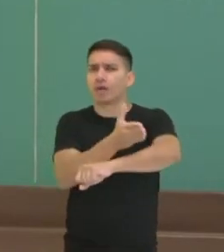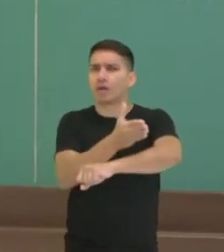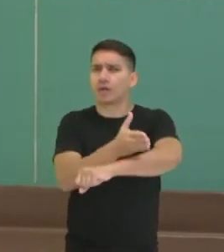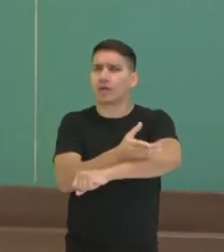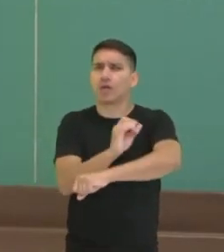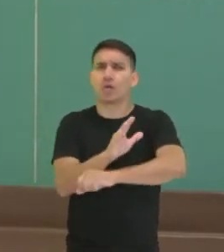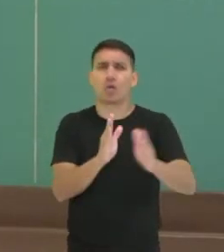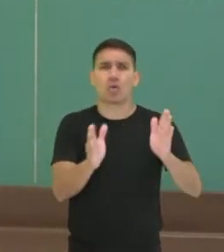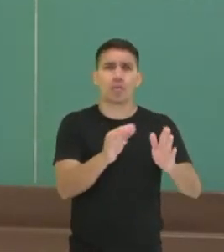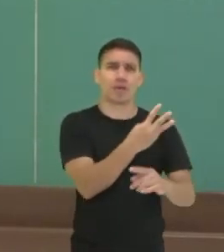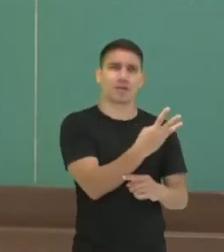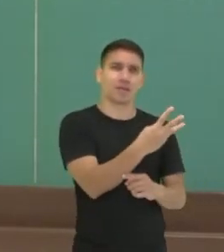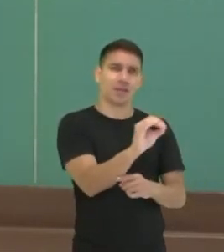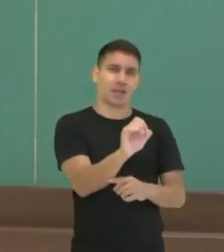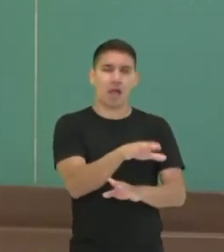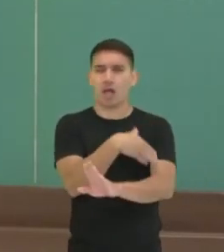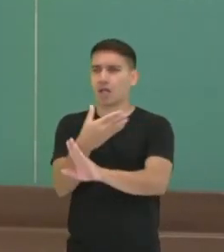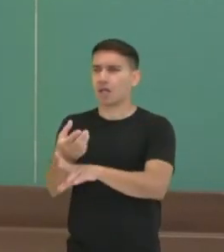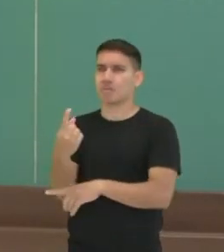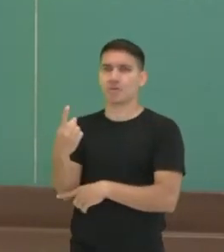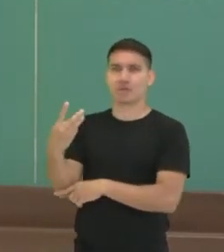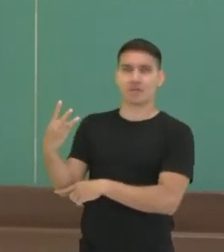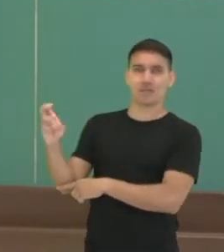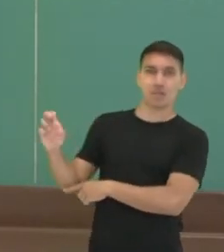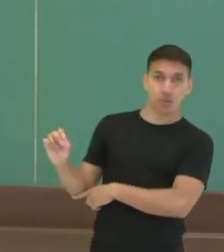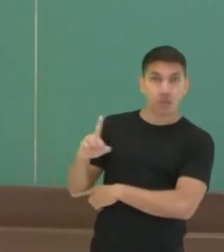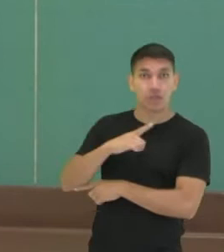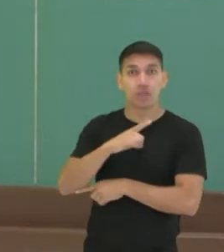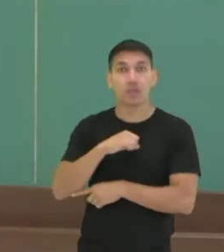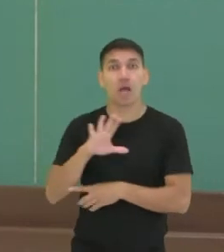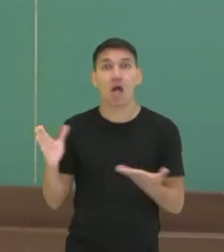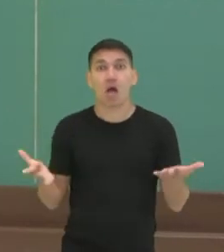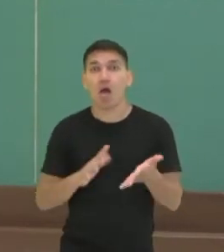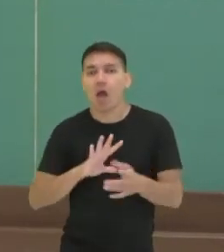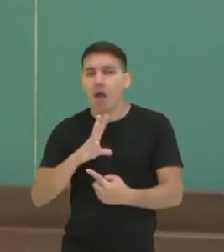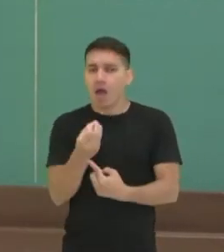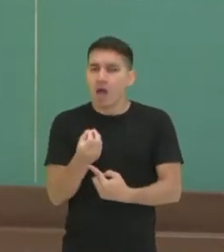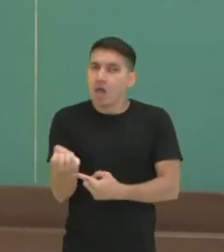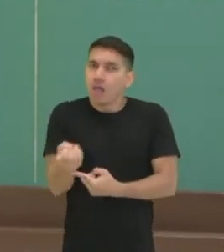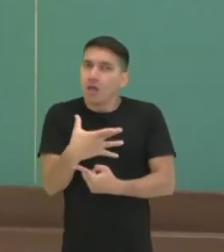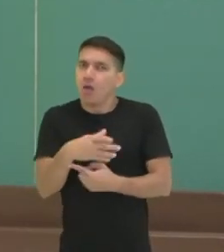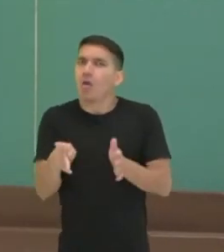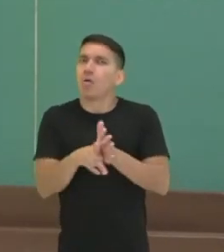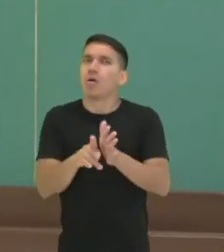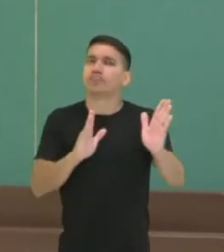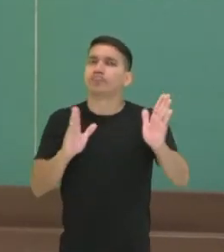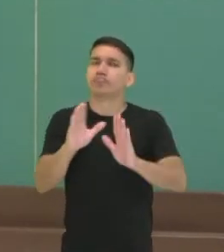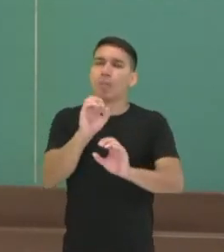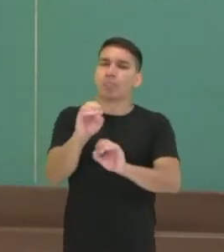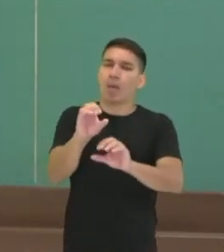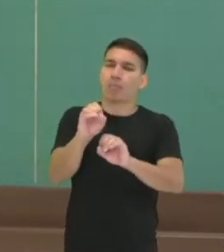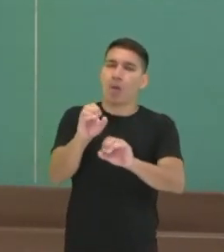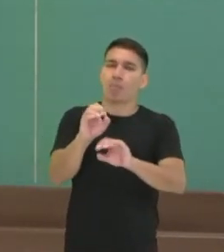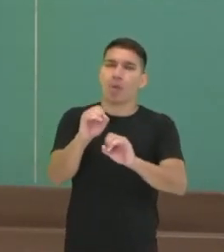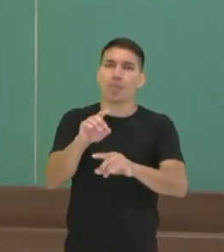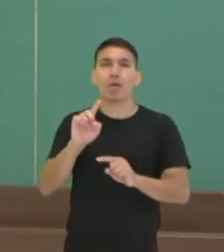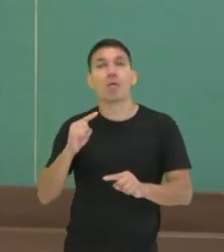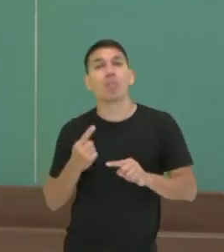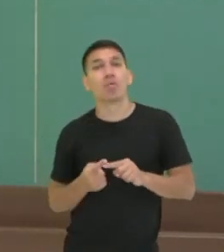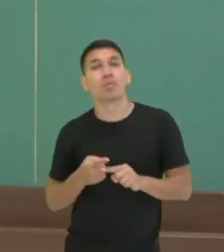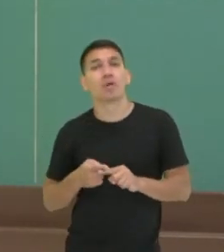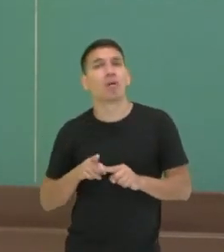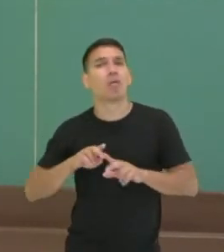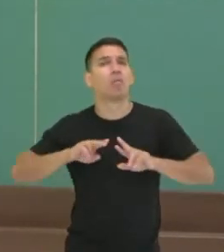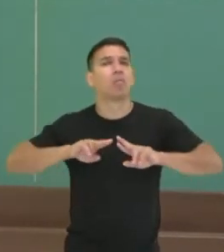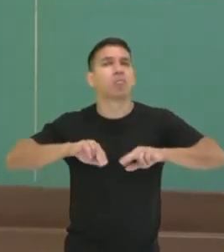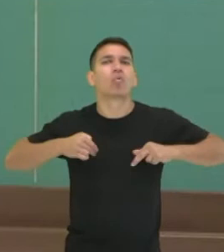aproximadamente de 300 a 1350 e nós temos agora uma arte totalmente educativa. É uma arte que ela não está preocupada